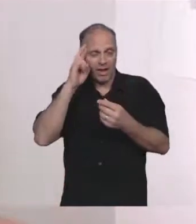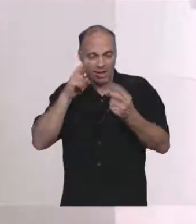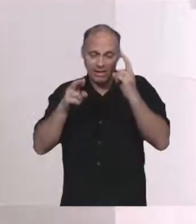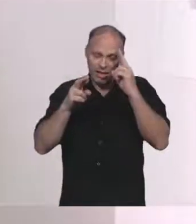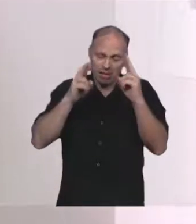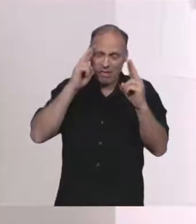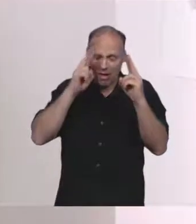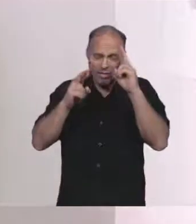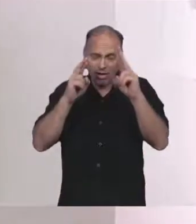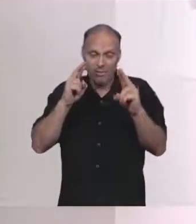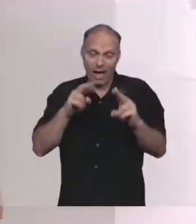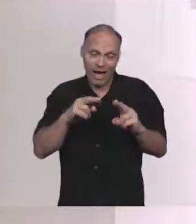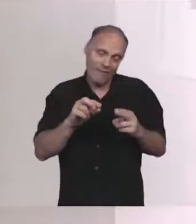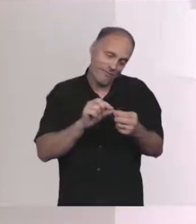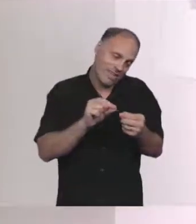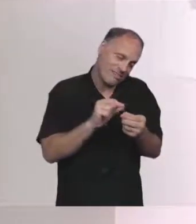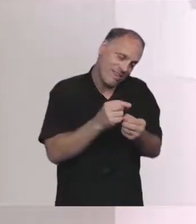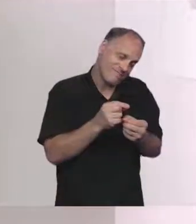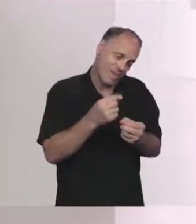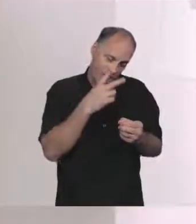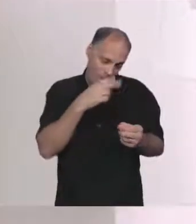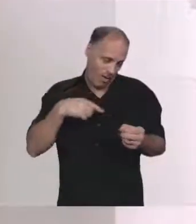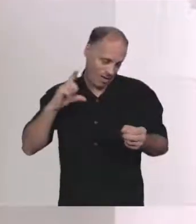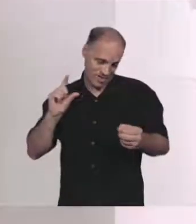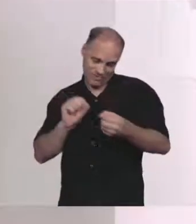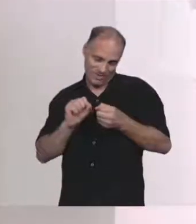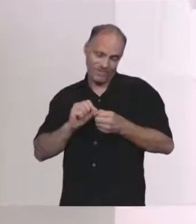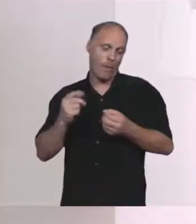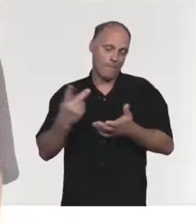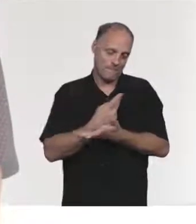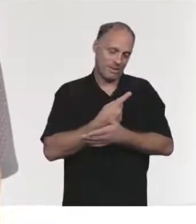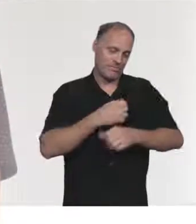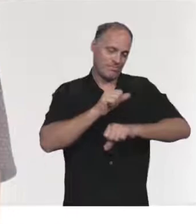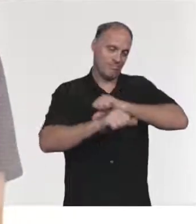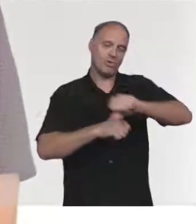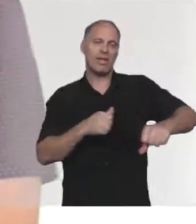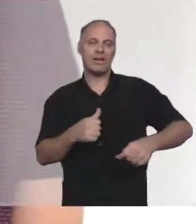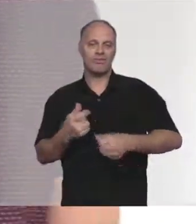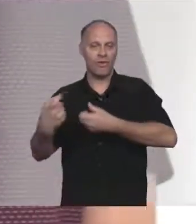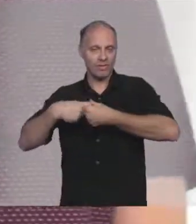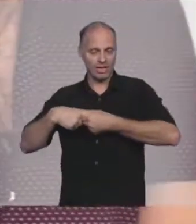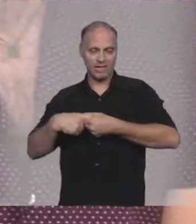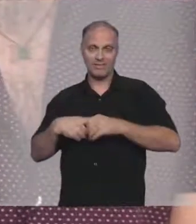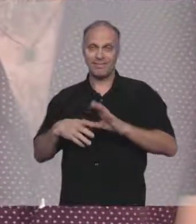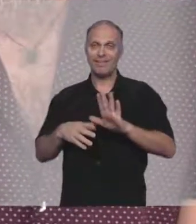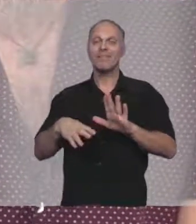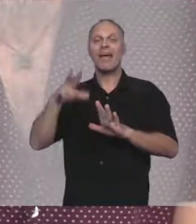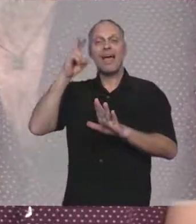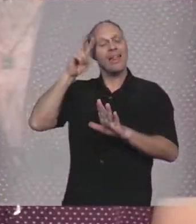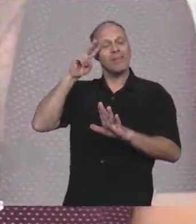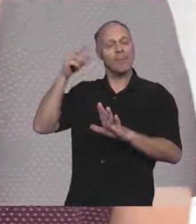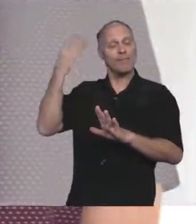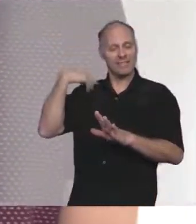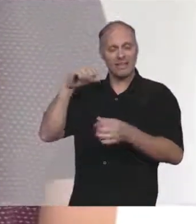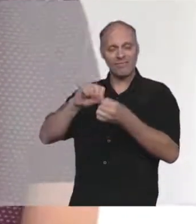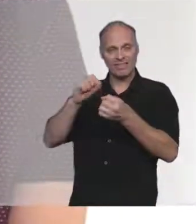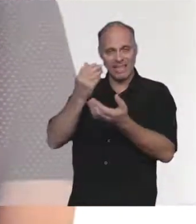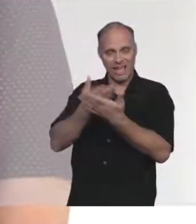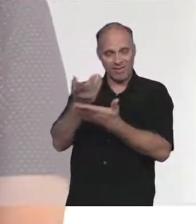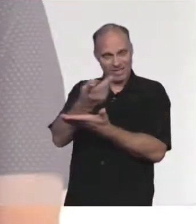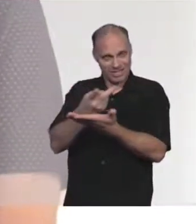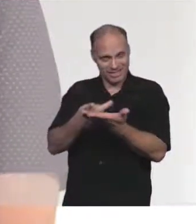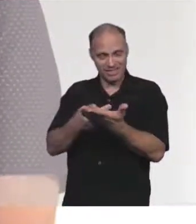racional. Exatamente. Isso que me chama a atenção. Exatamente, porque eu lembro que quando eu fazia aula de